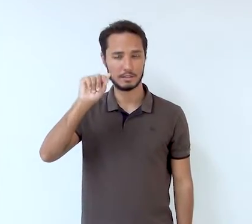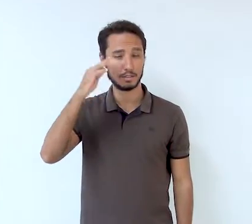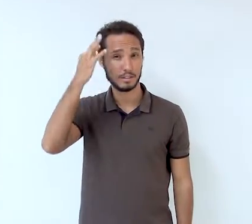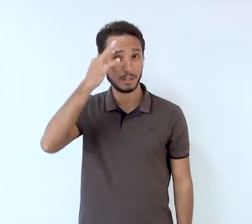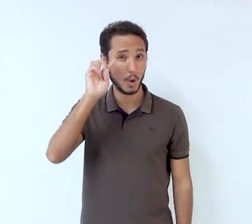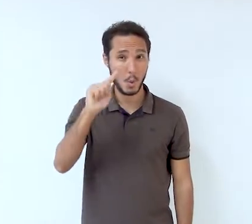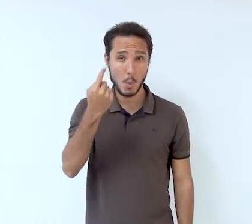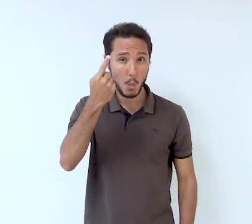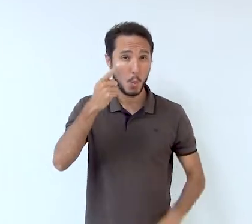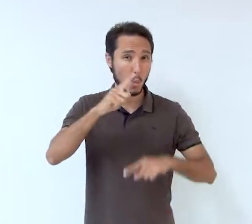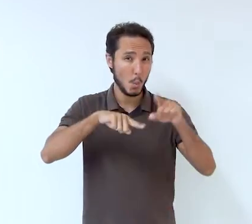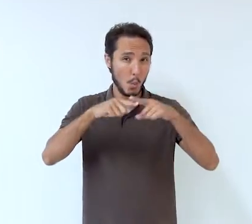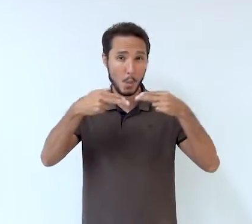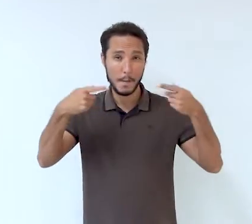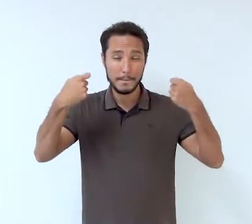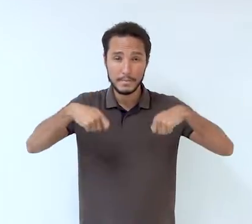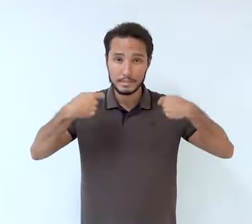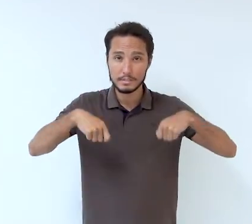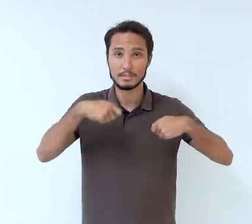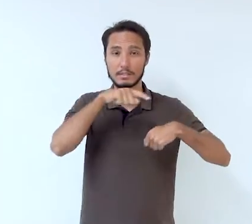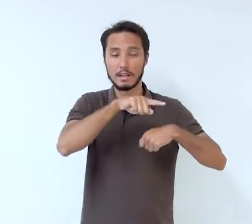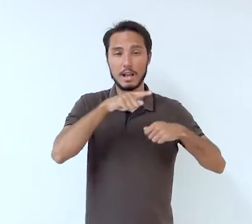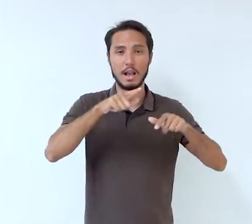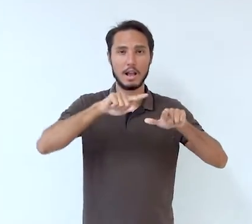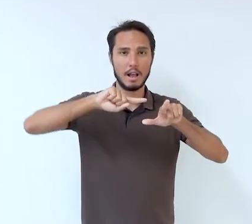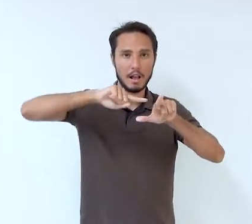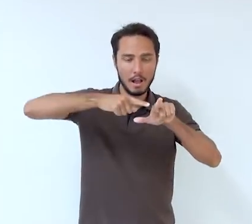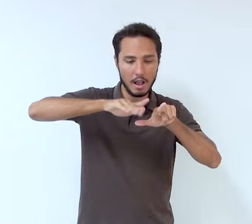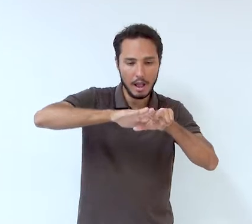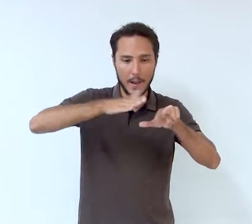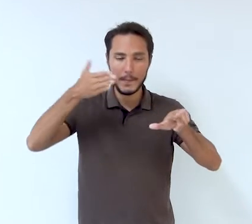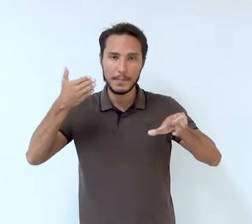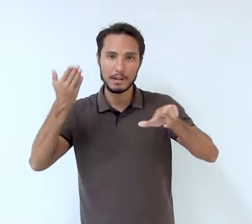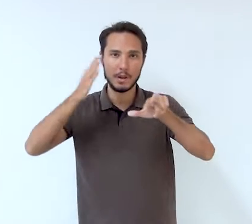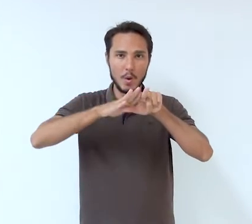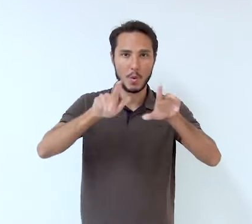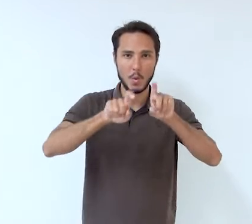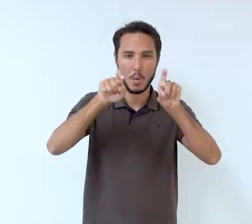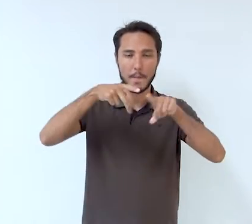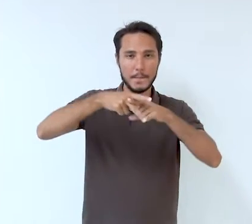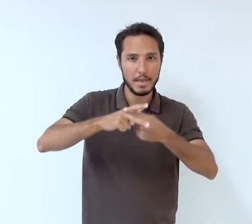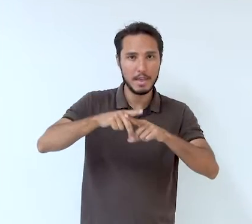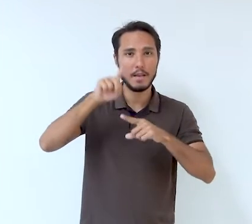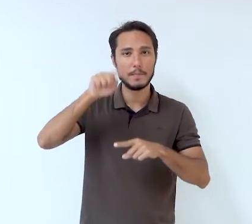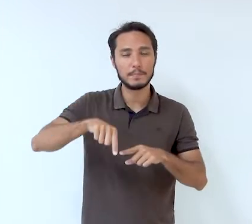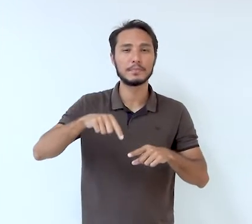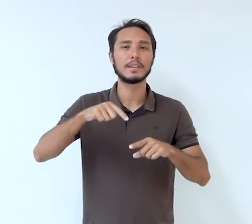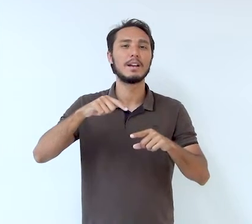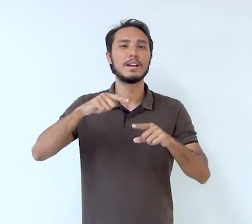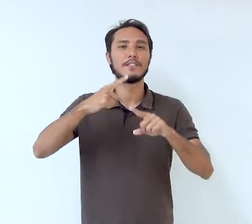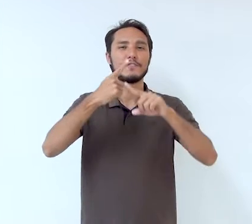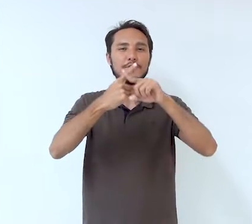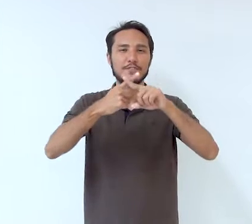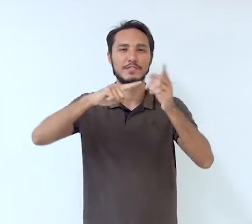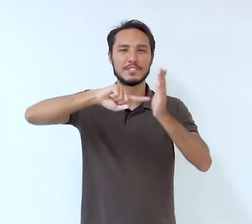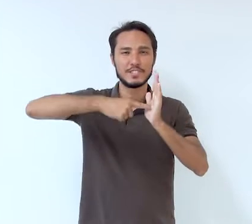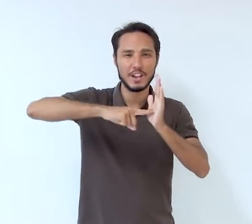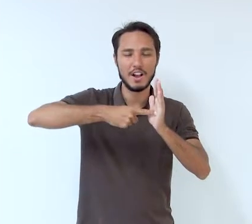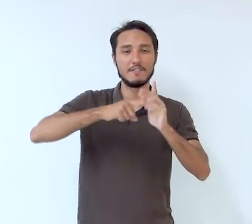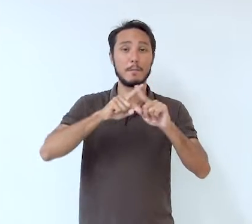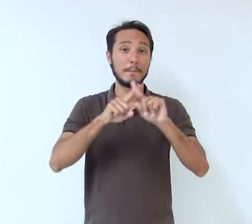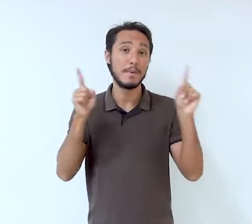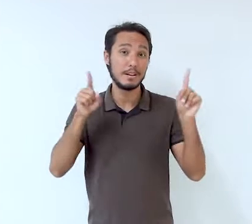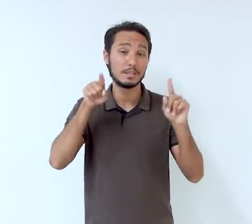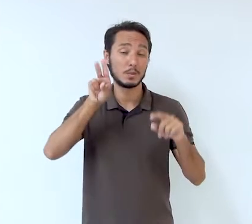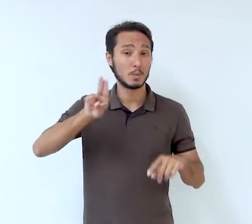a única ferramenta que necessitamos para abrir e fechar um computador e realizar a manutenção é uma chave Phillips.